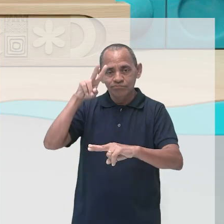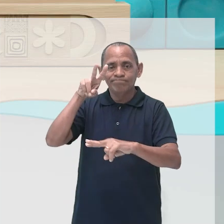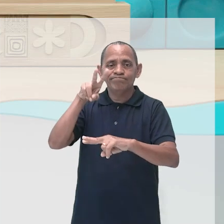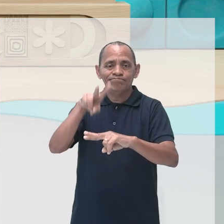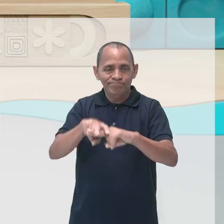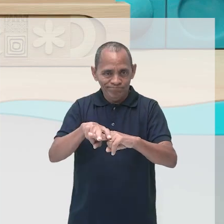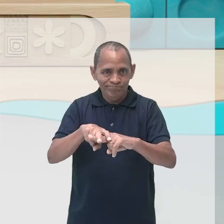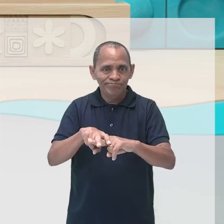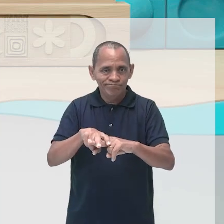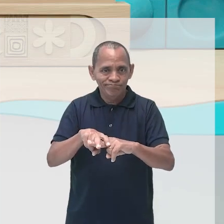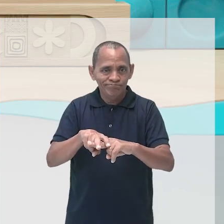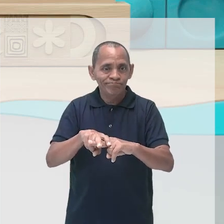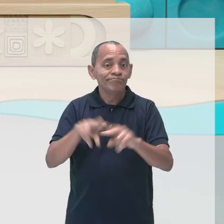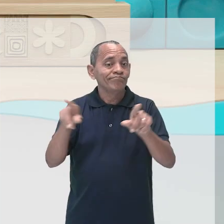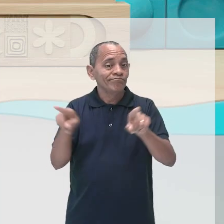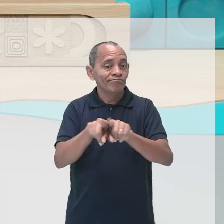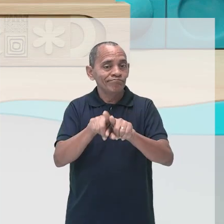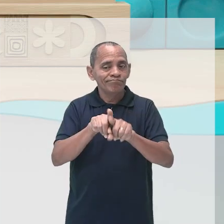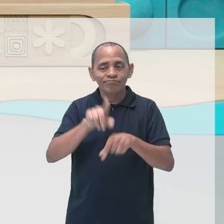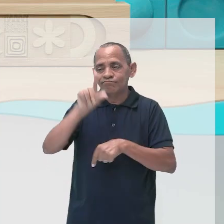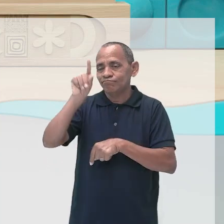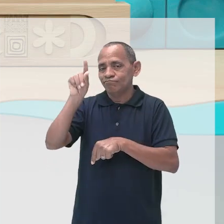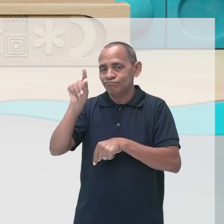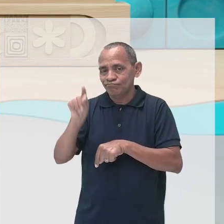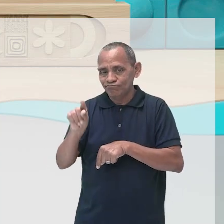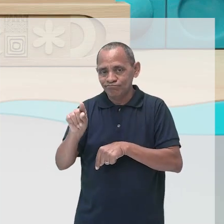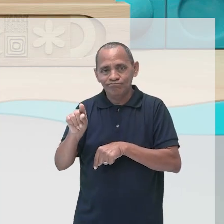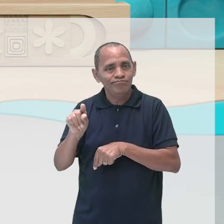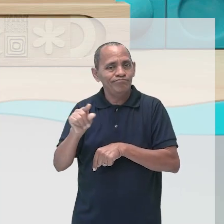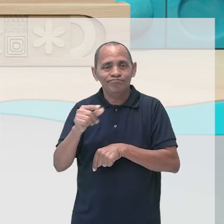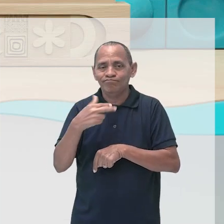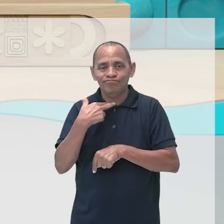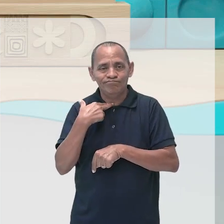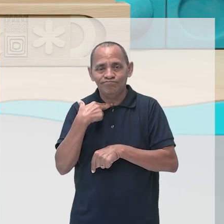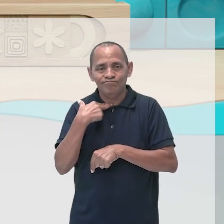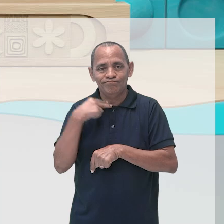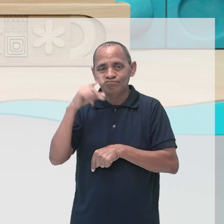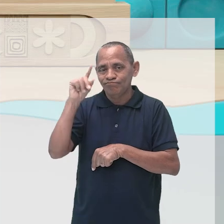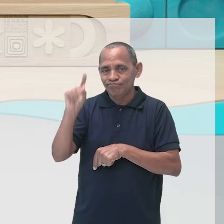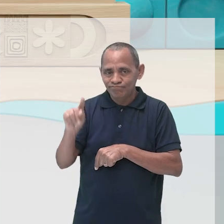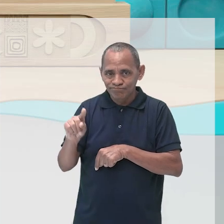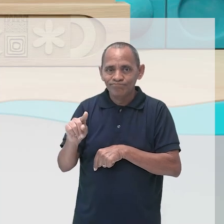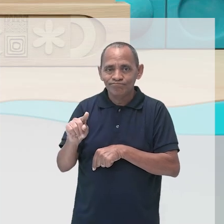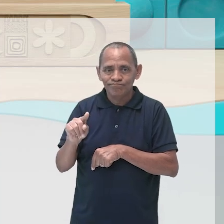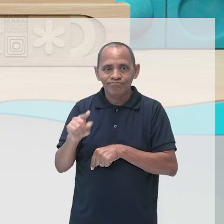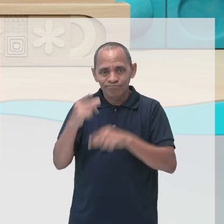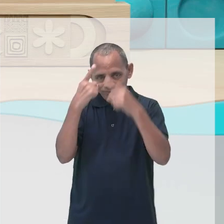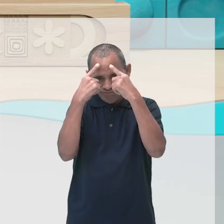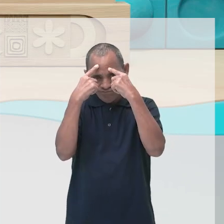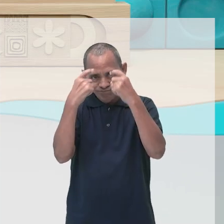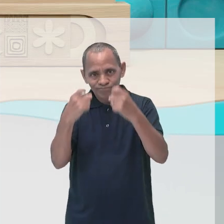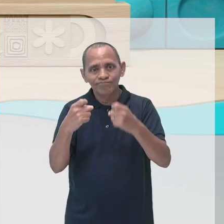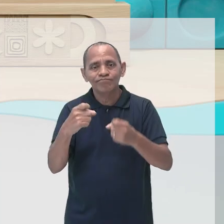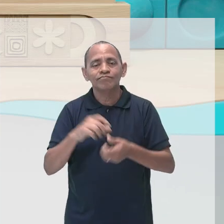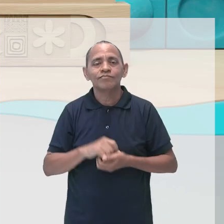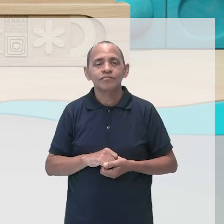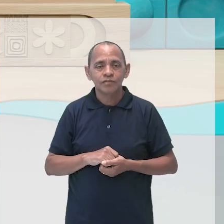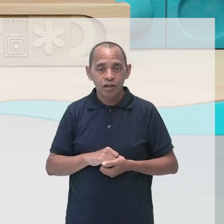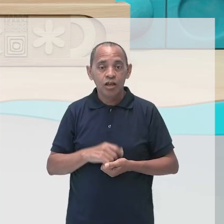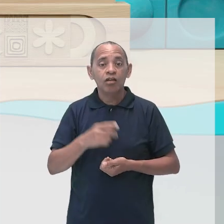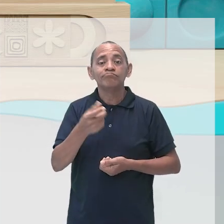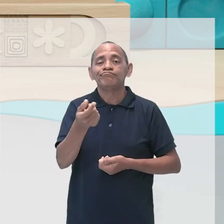encarceramento, além de não reduzir a violência, deixou um passivo extraordinário, observem a palavra